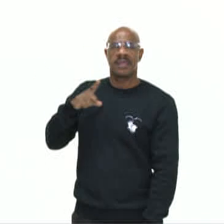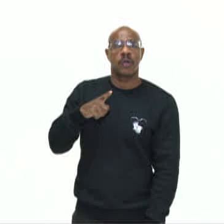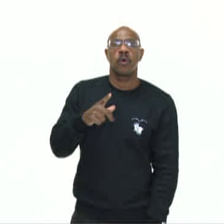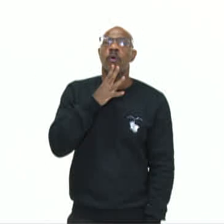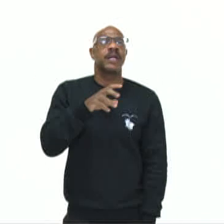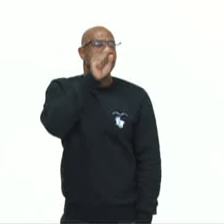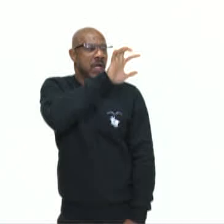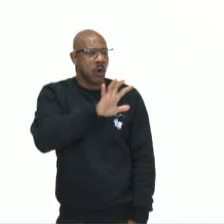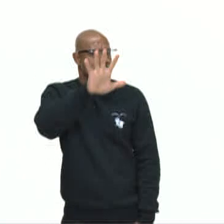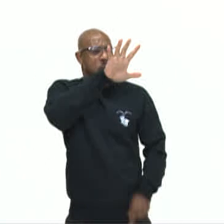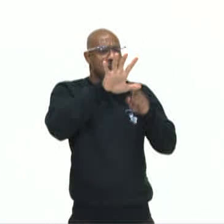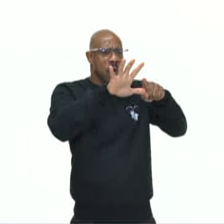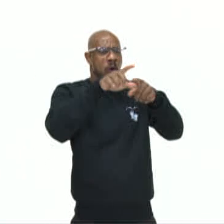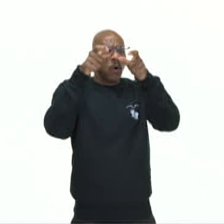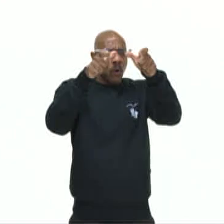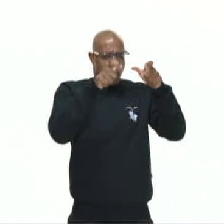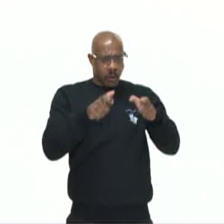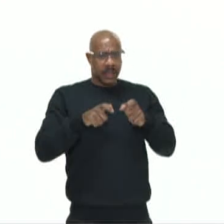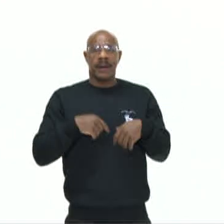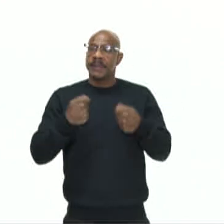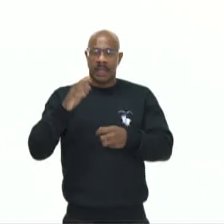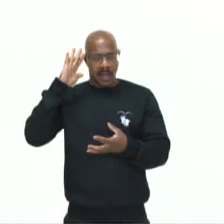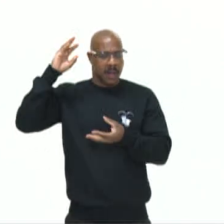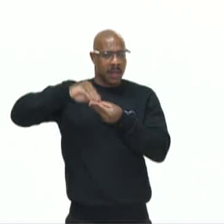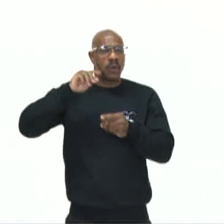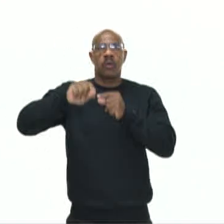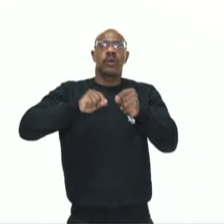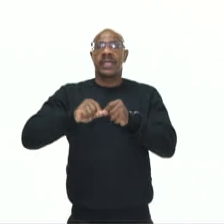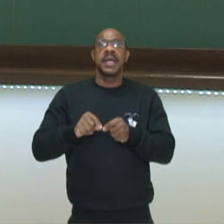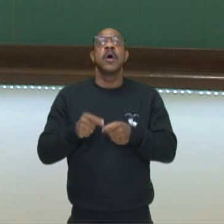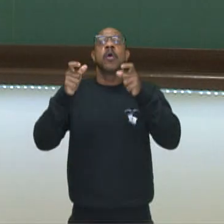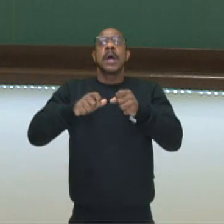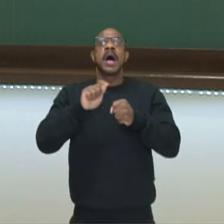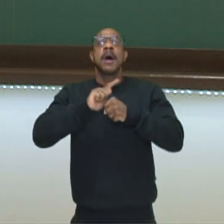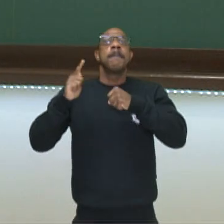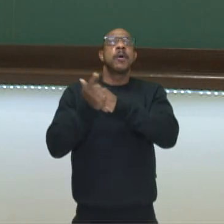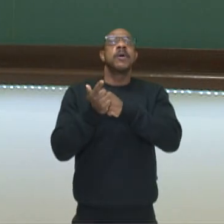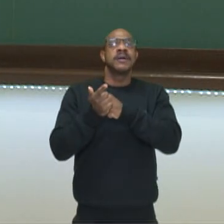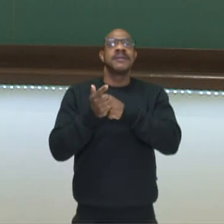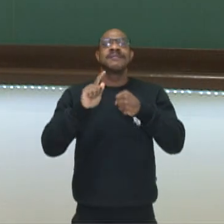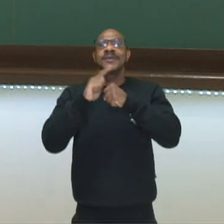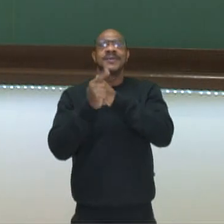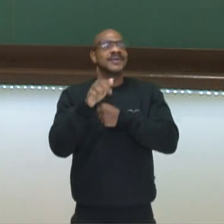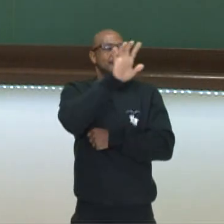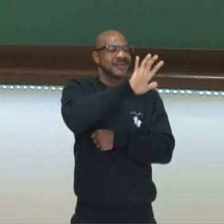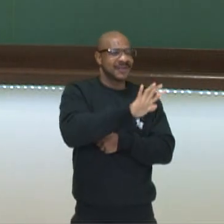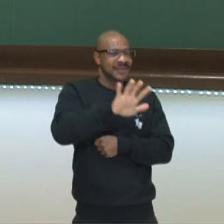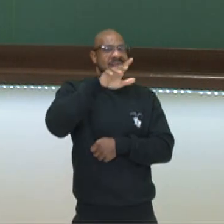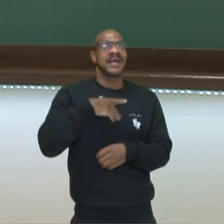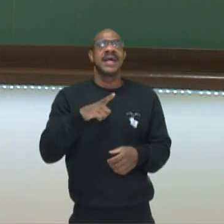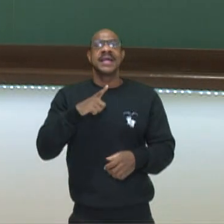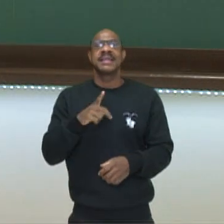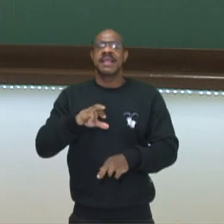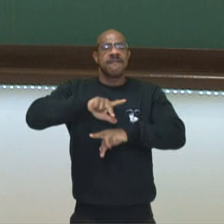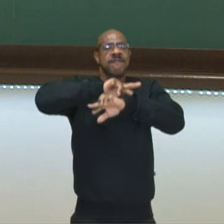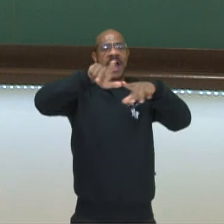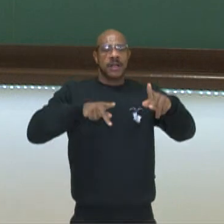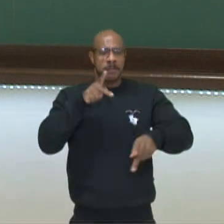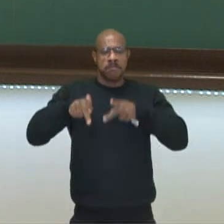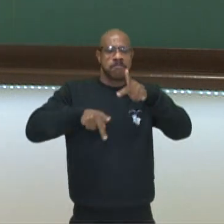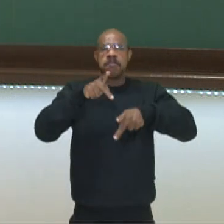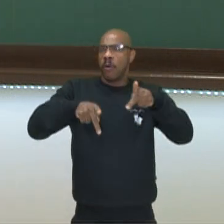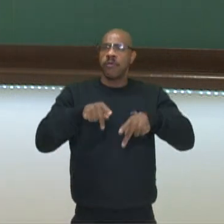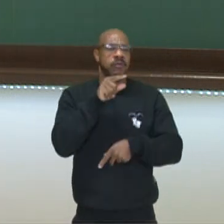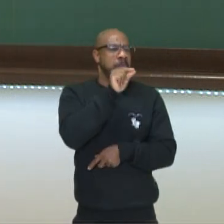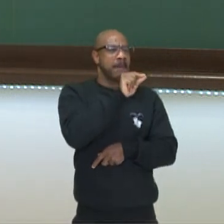nação é importante para a gente compreender a geopolítica mundial. Então nós temos vários focos, vários pontos da